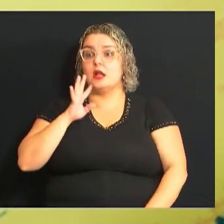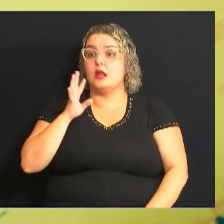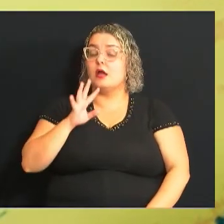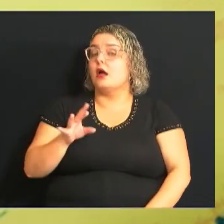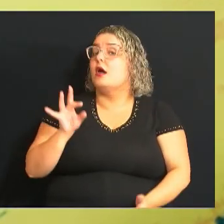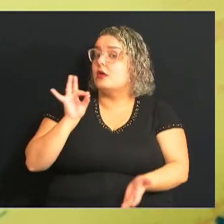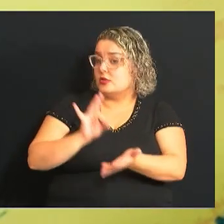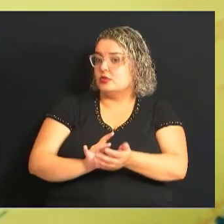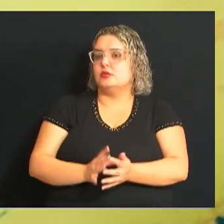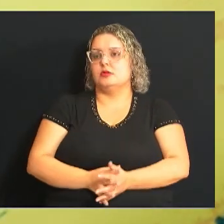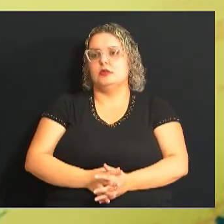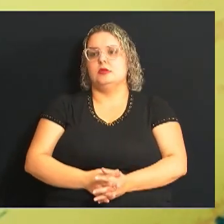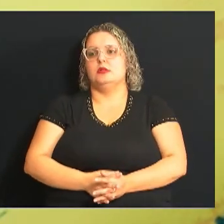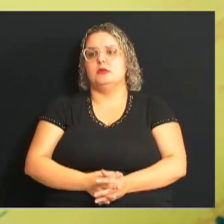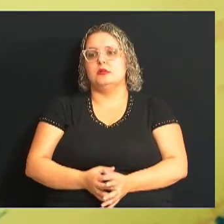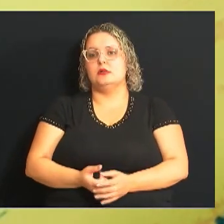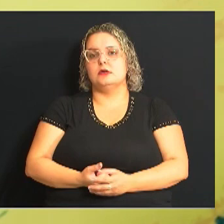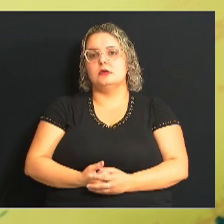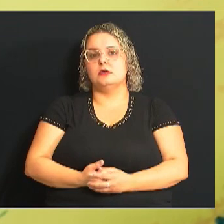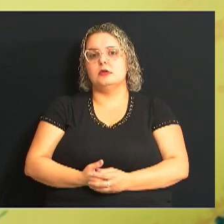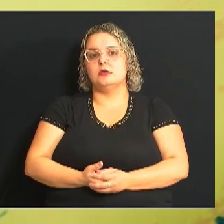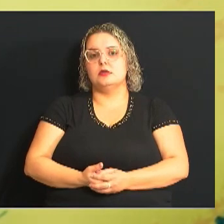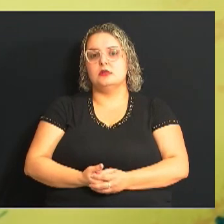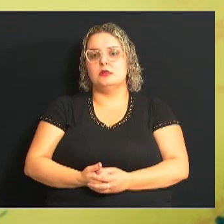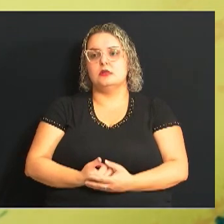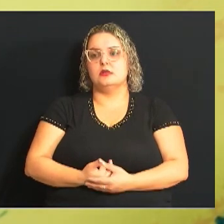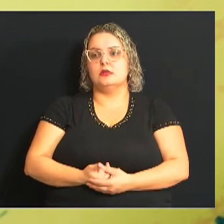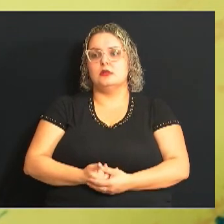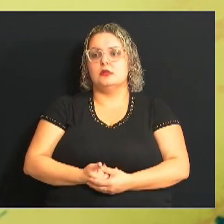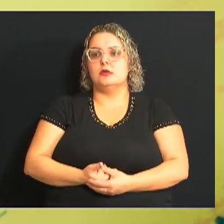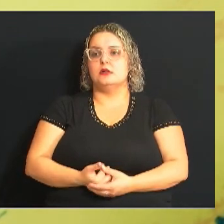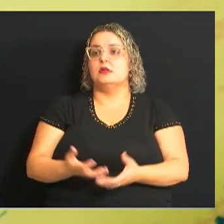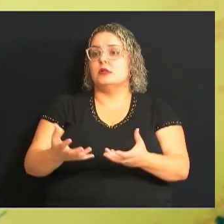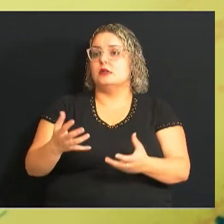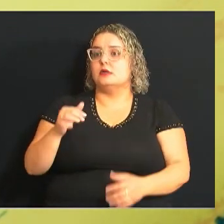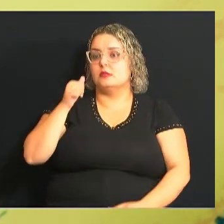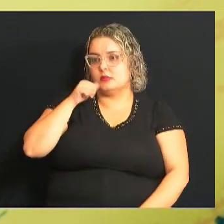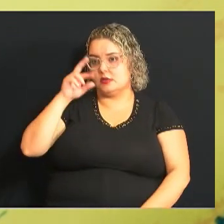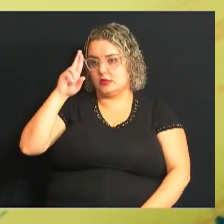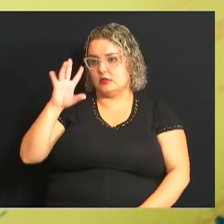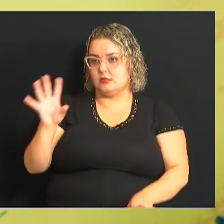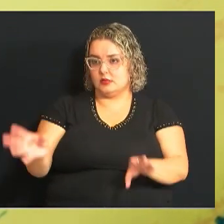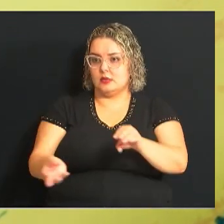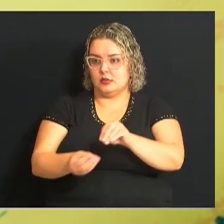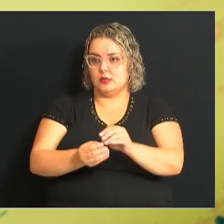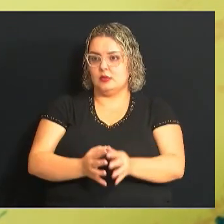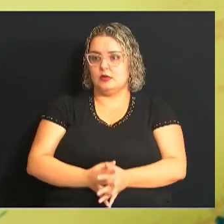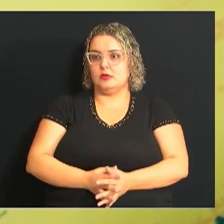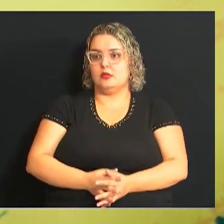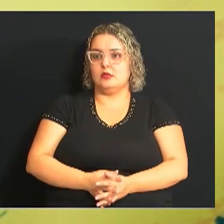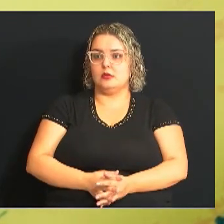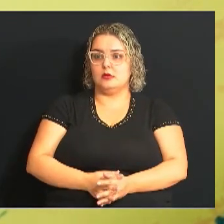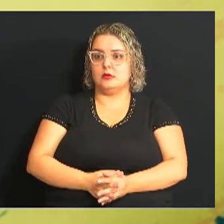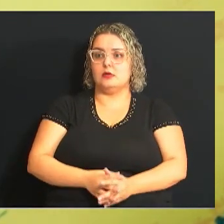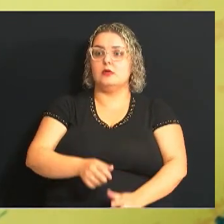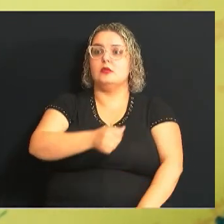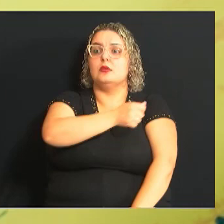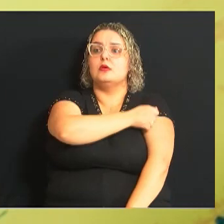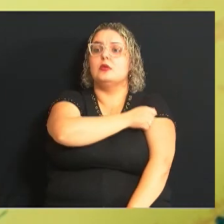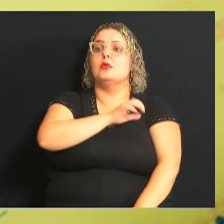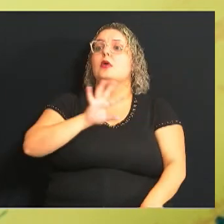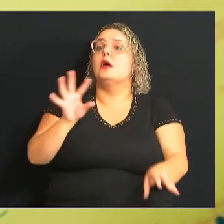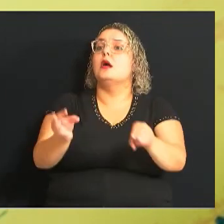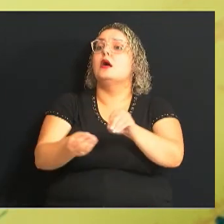mesmo. Gostaria que a senhora, só para a gente concluir sobre seus alunos, qual conclusão